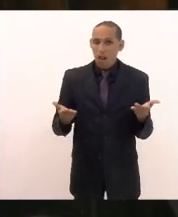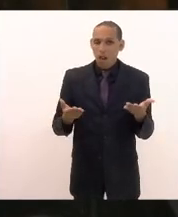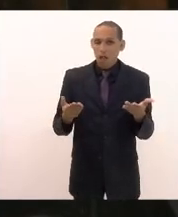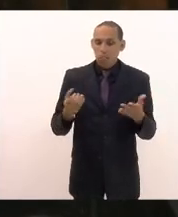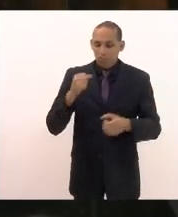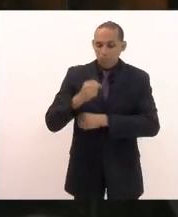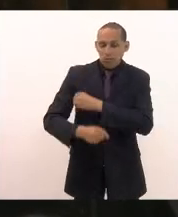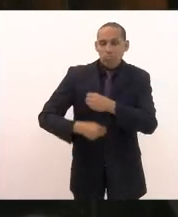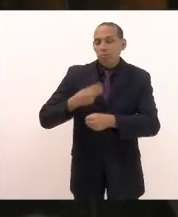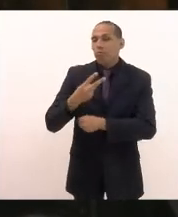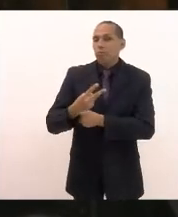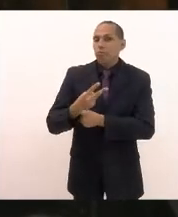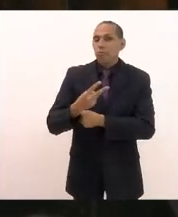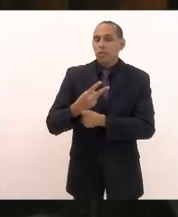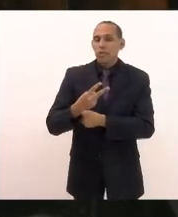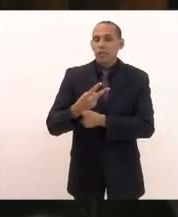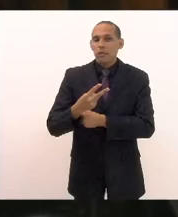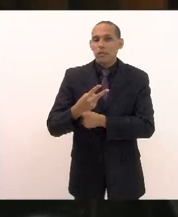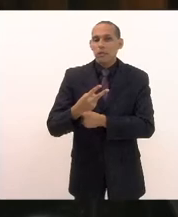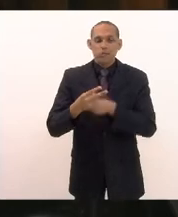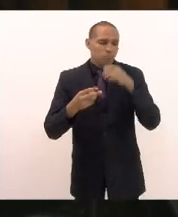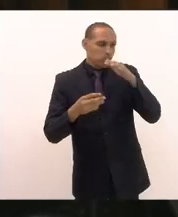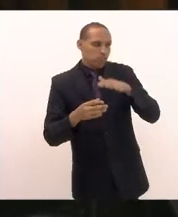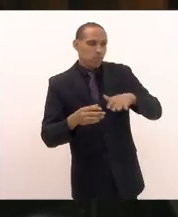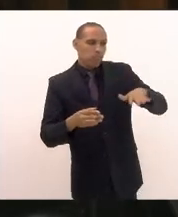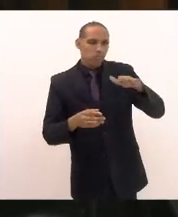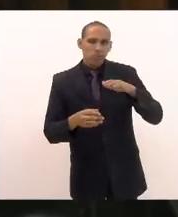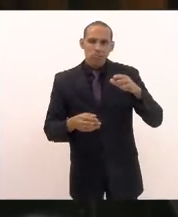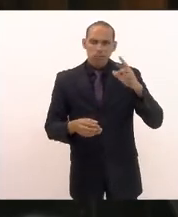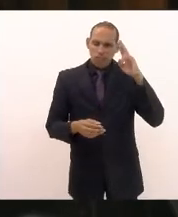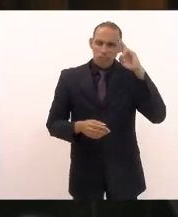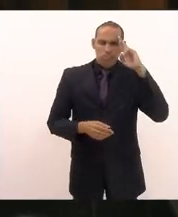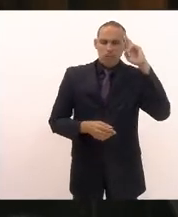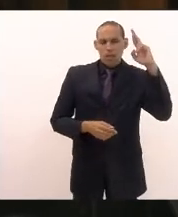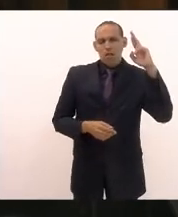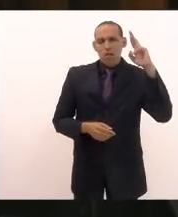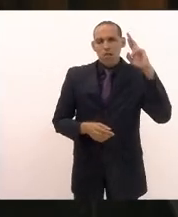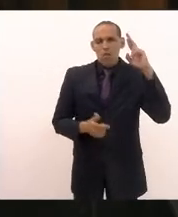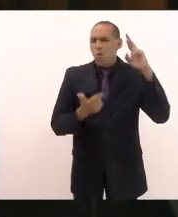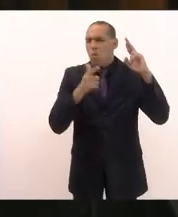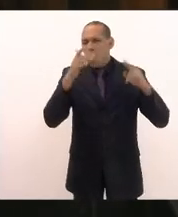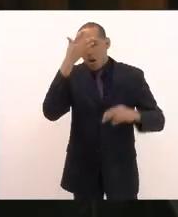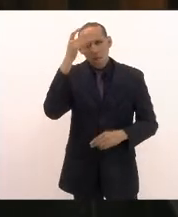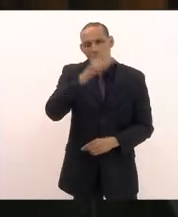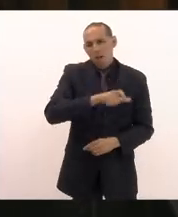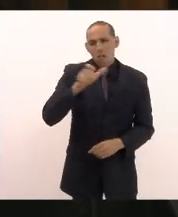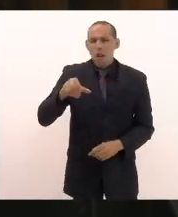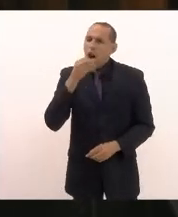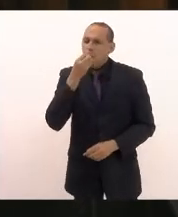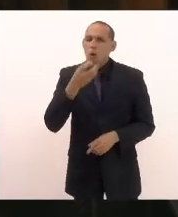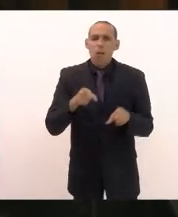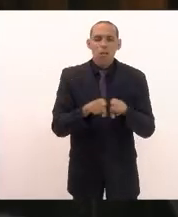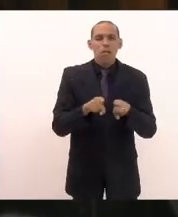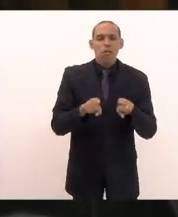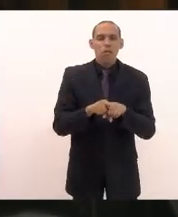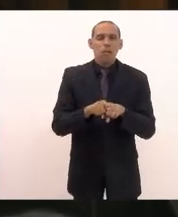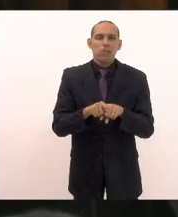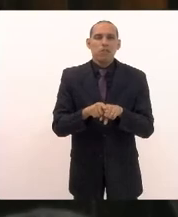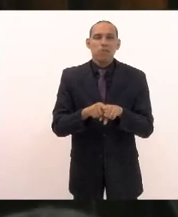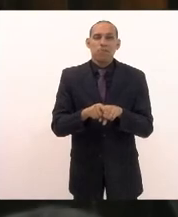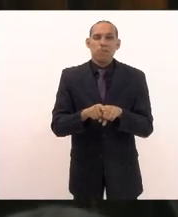2 anos depois, os magistrados e muitas pessoas de boa vontade